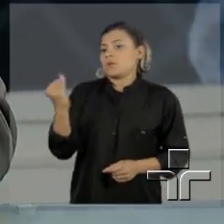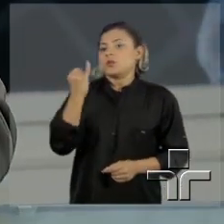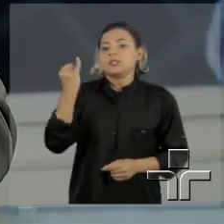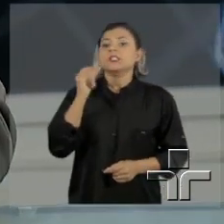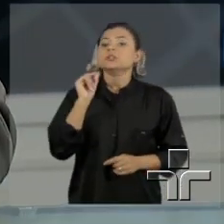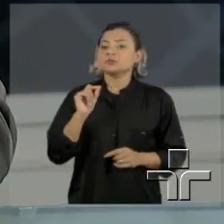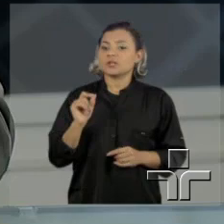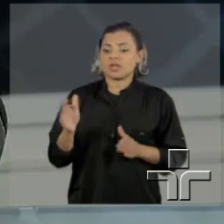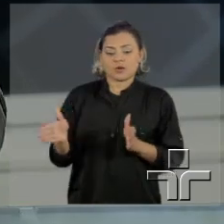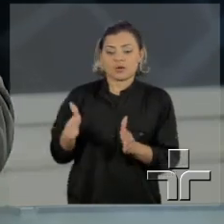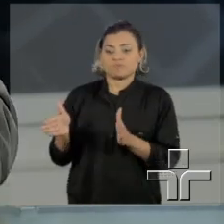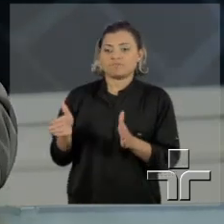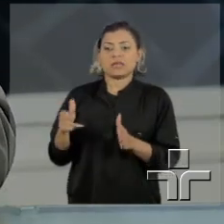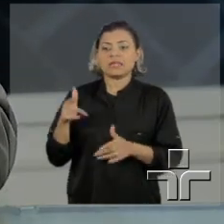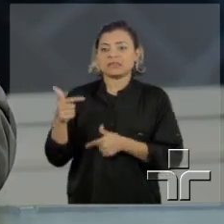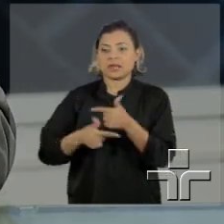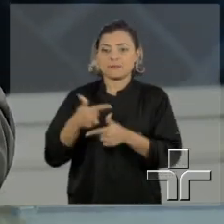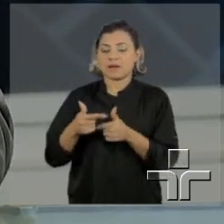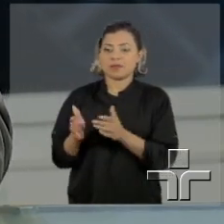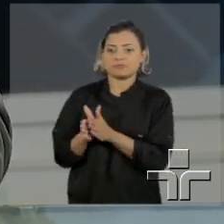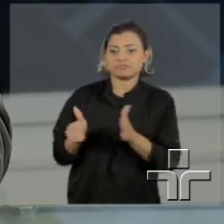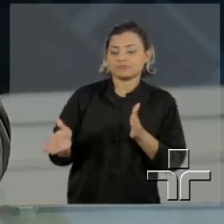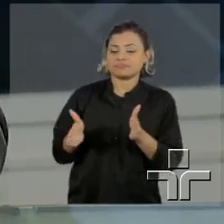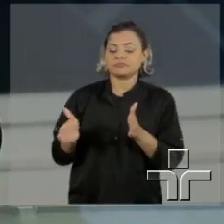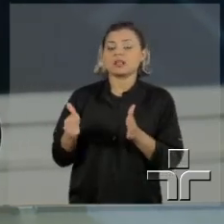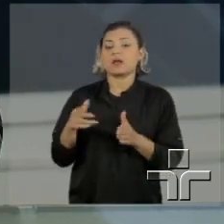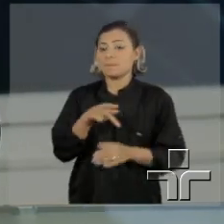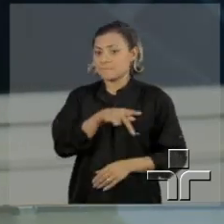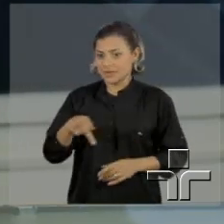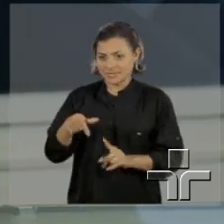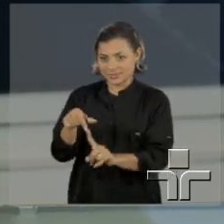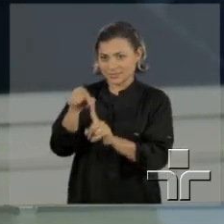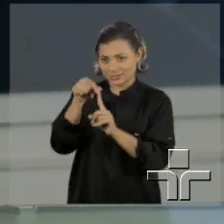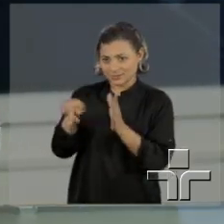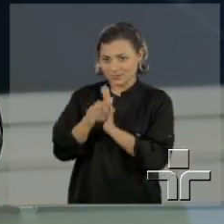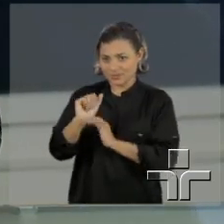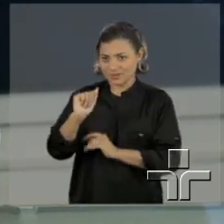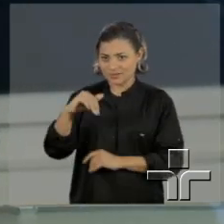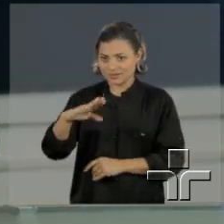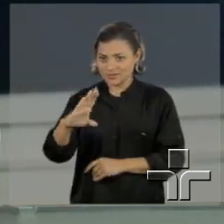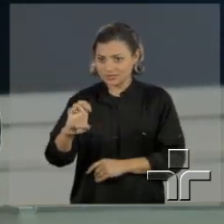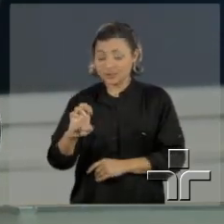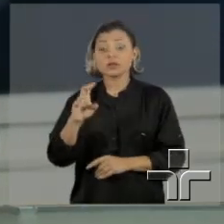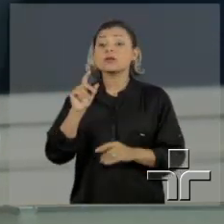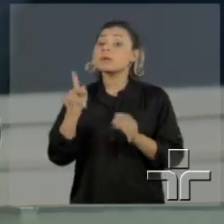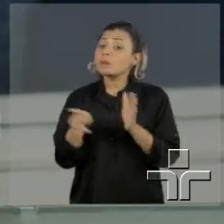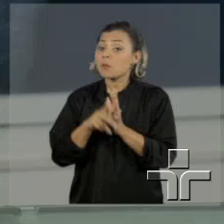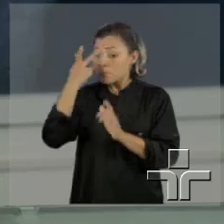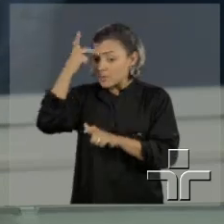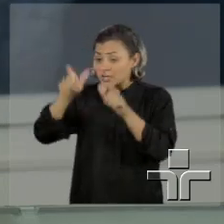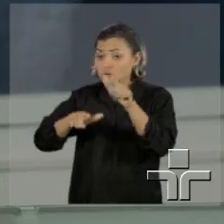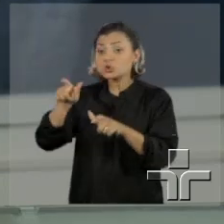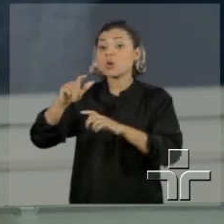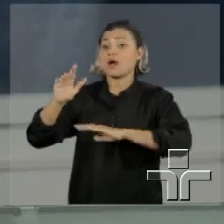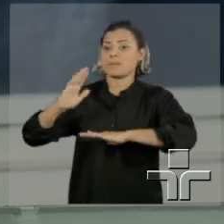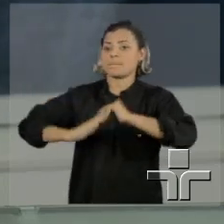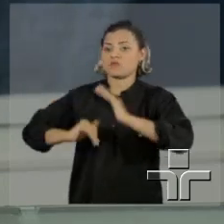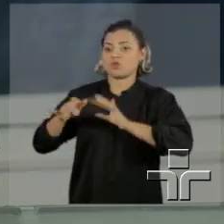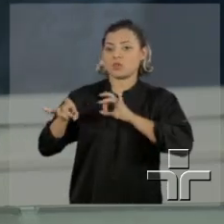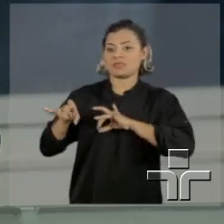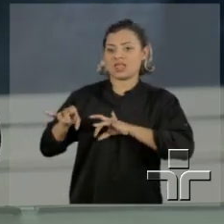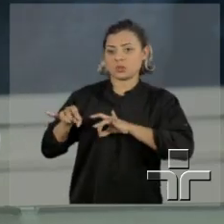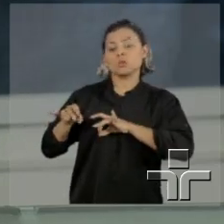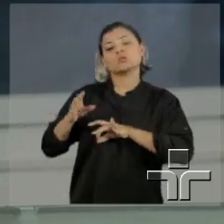tenha independência, e aí eu concordo que eu acho que a questão tem que ser o quê? Um conjunto de pessoas com capacidade técnica, não